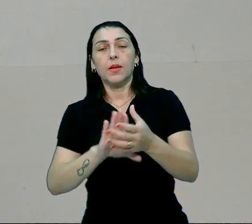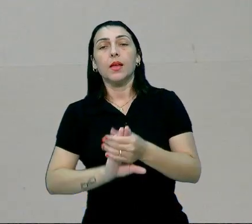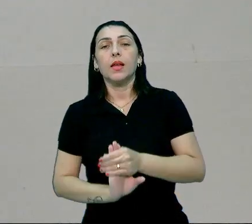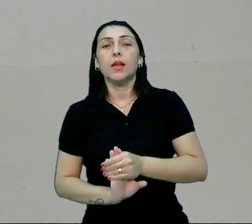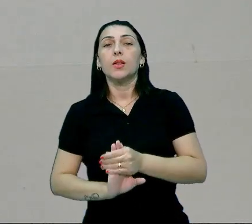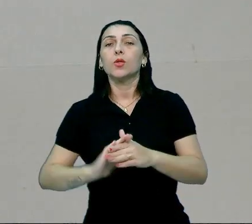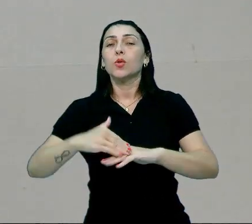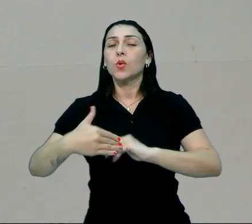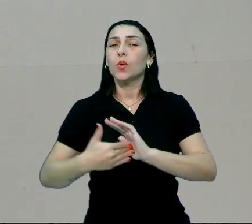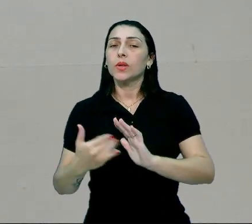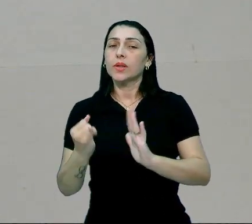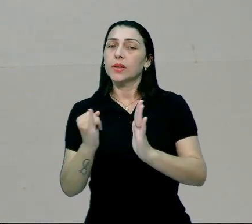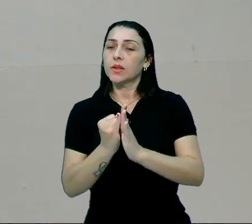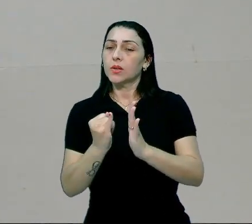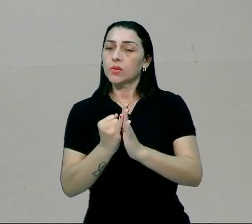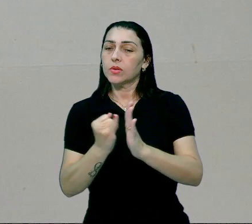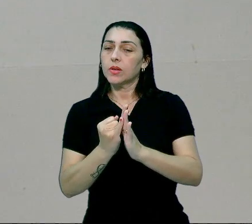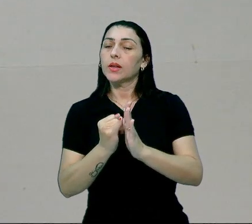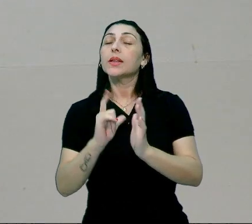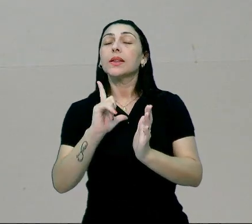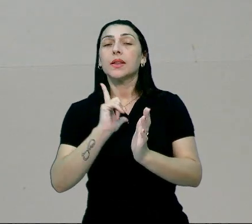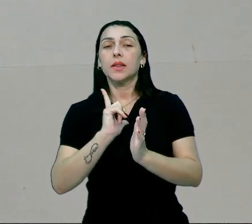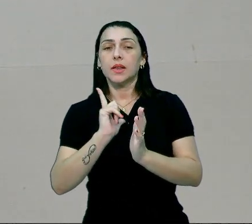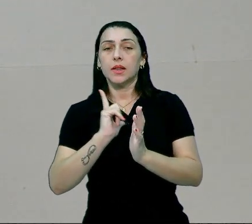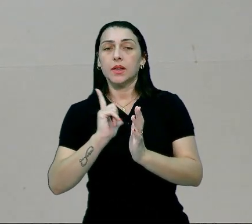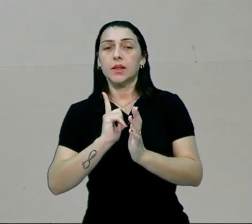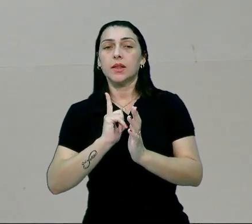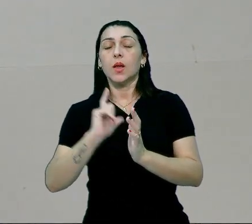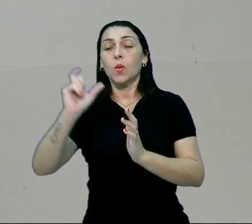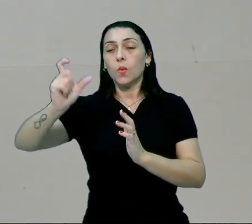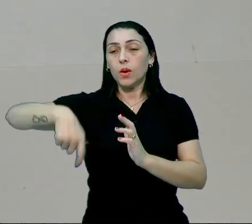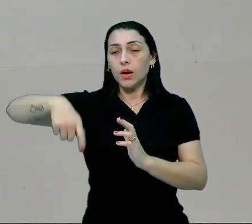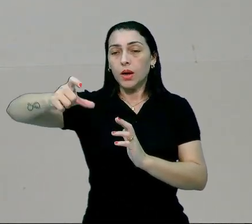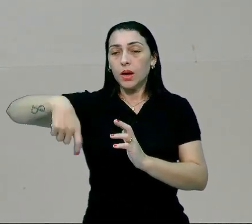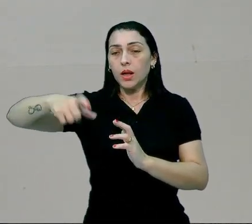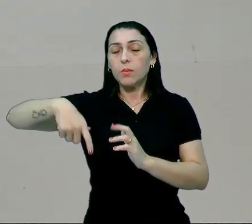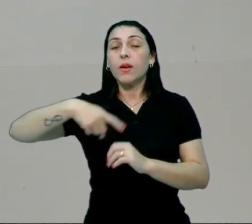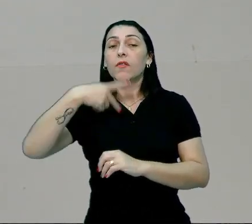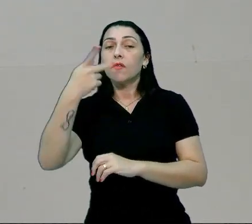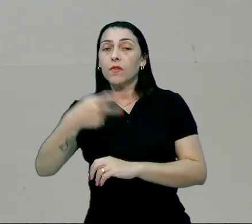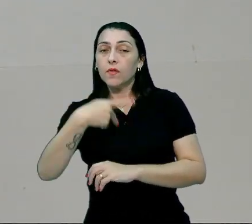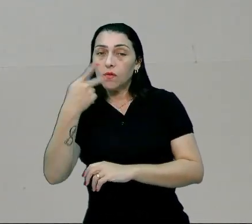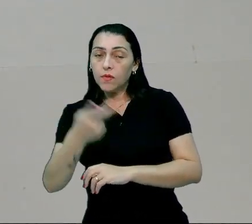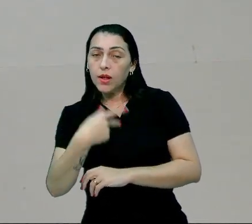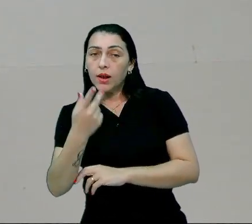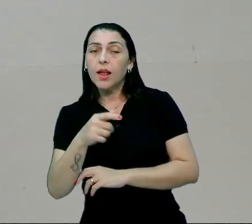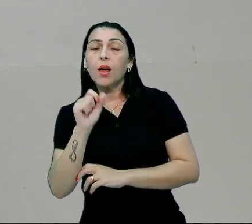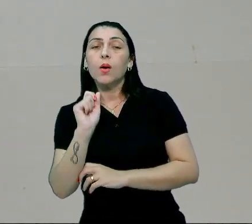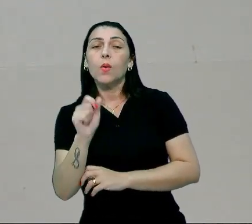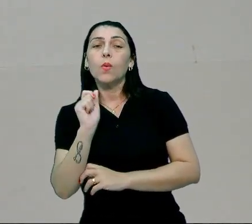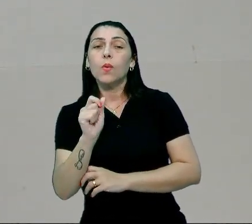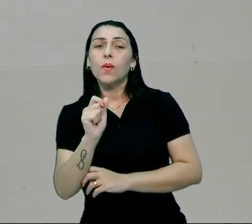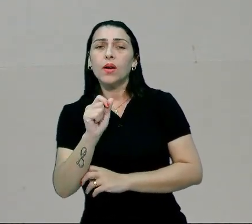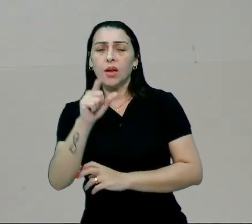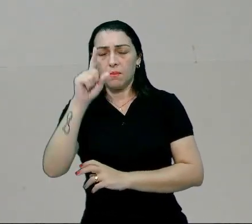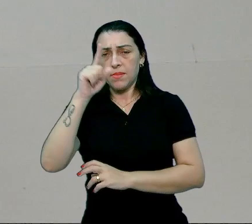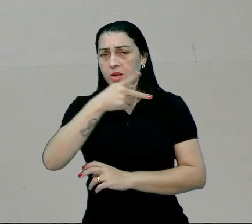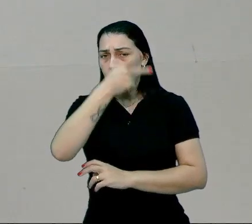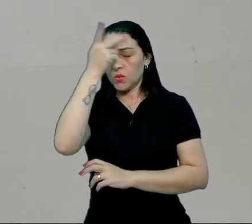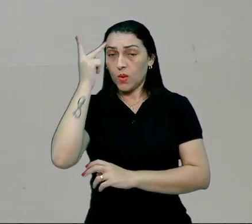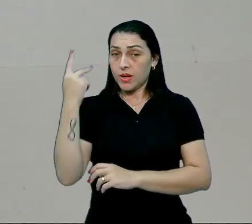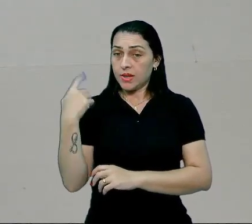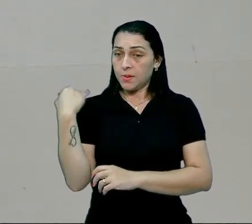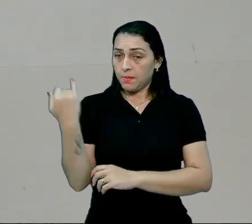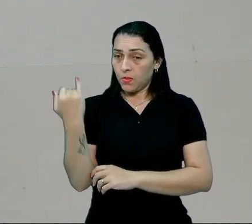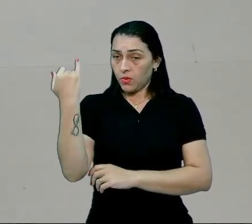são todas instituições que possuem um crédito para falar a respeito do assunto, são autoridades,